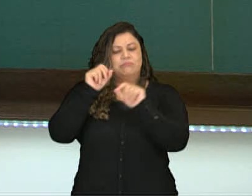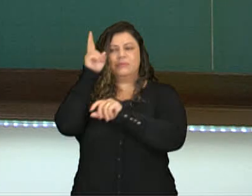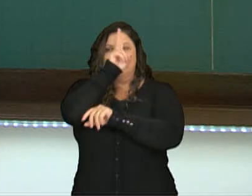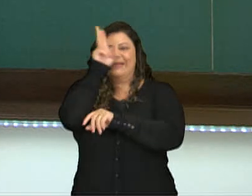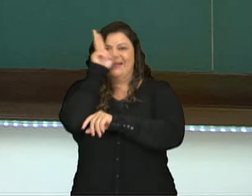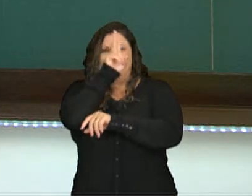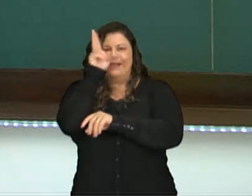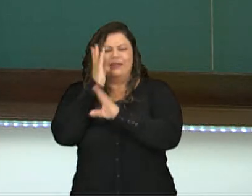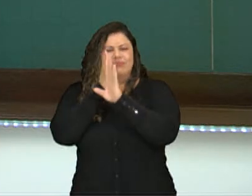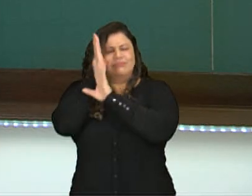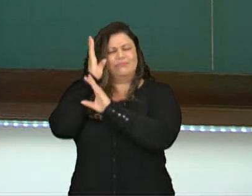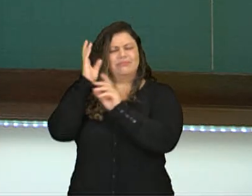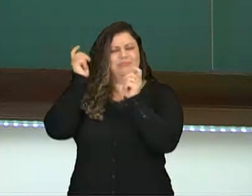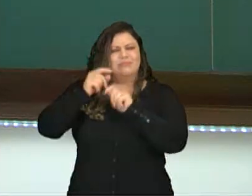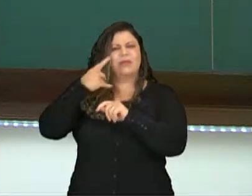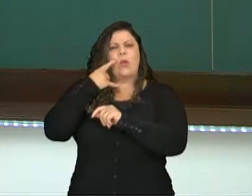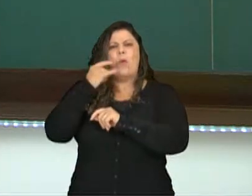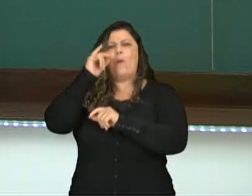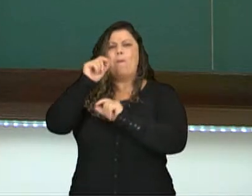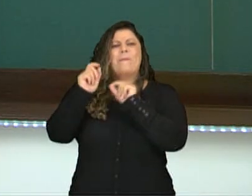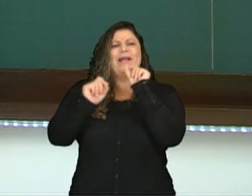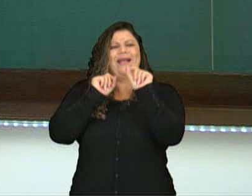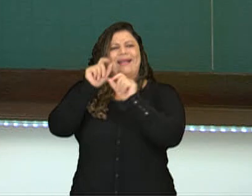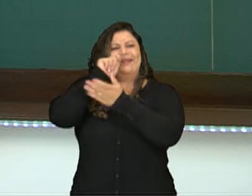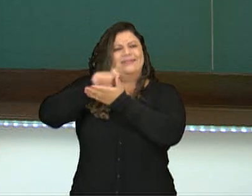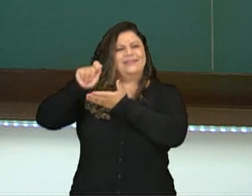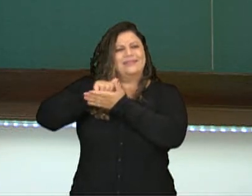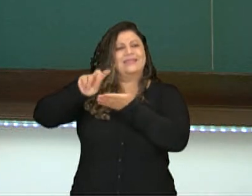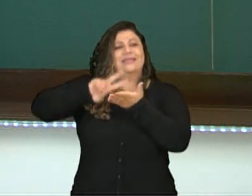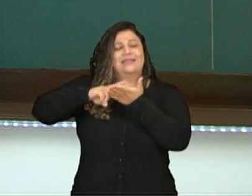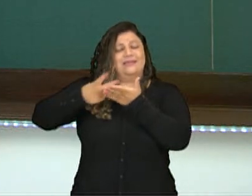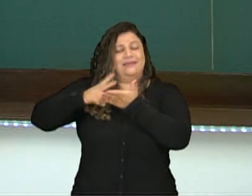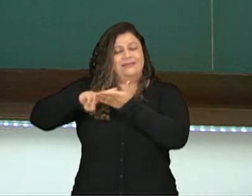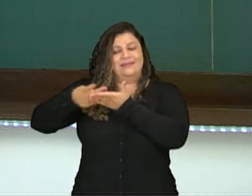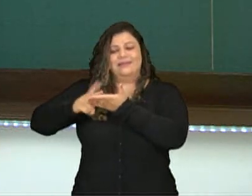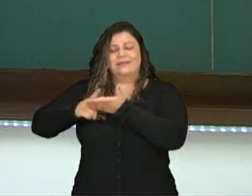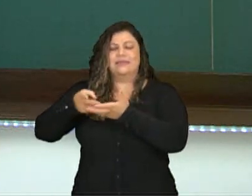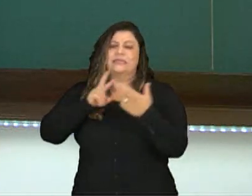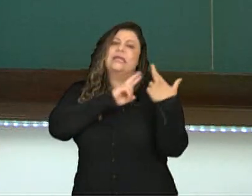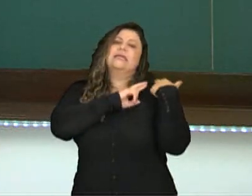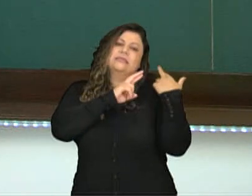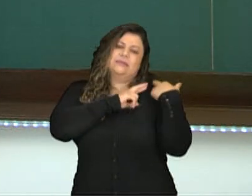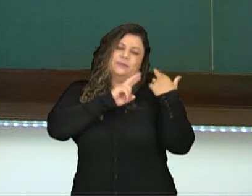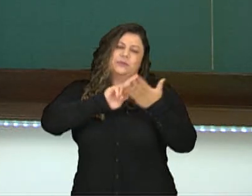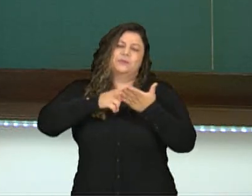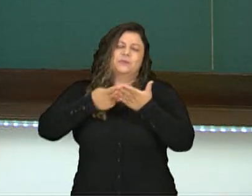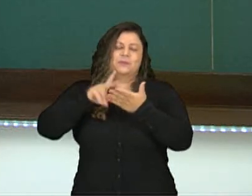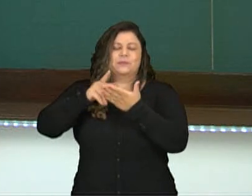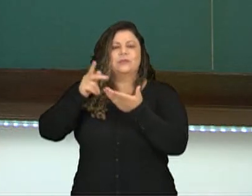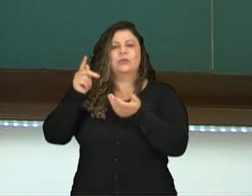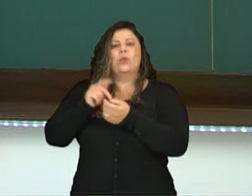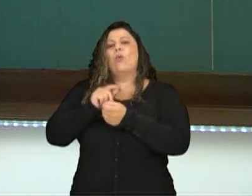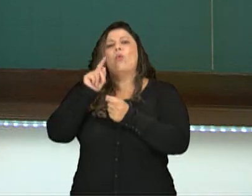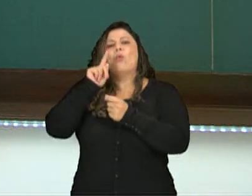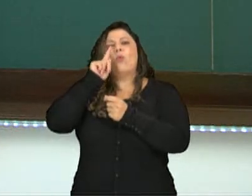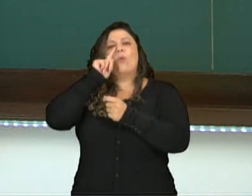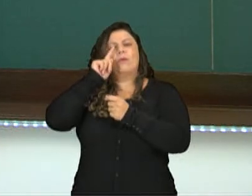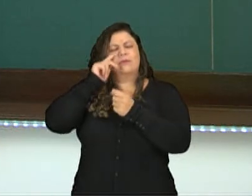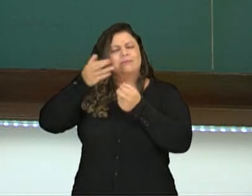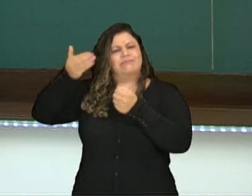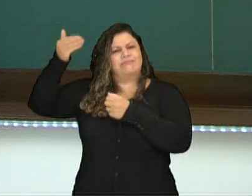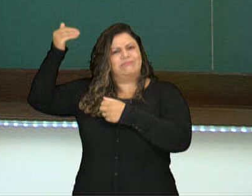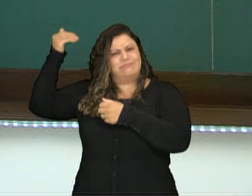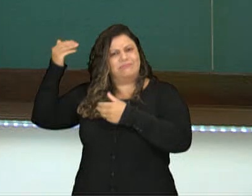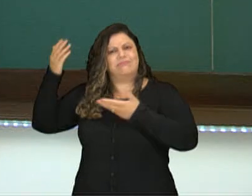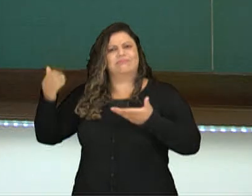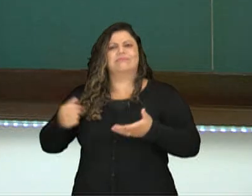entrando para a história como o pai da egiptologia, né? Por ser o responsável por traduzir o grego antigo para hieróglifo. Professor, dá para